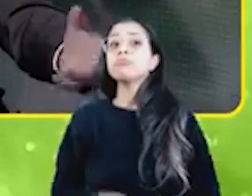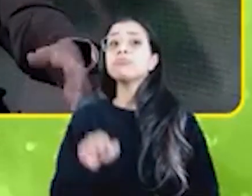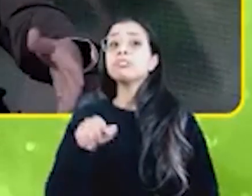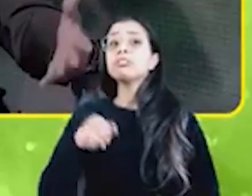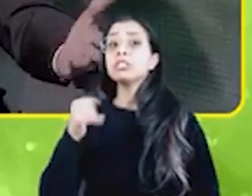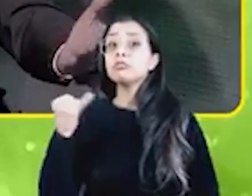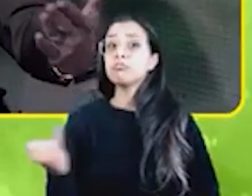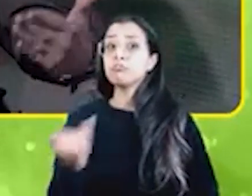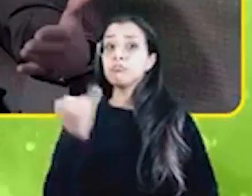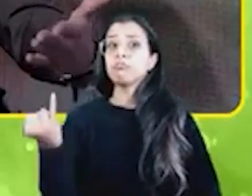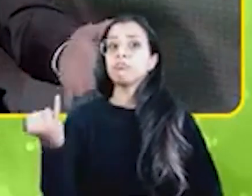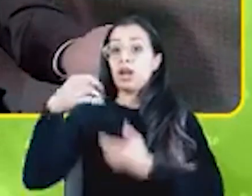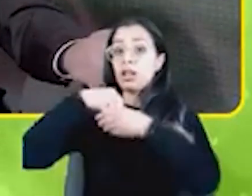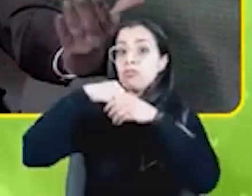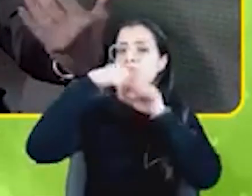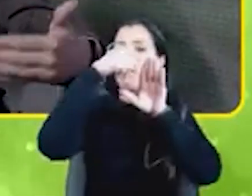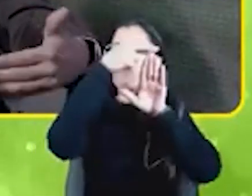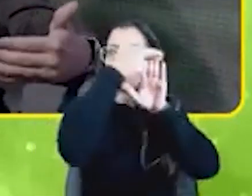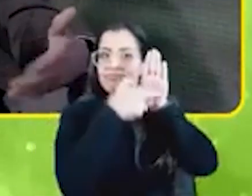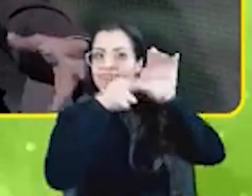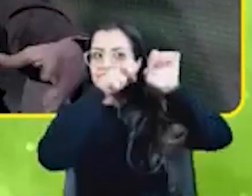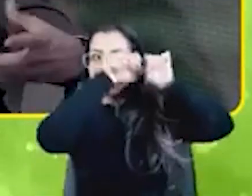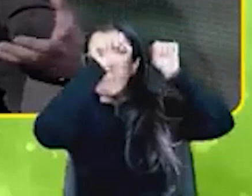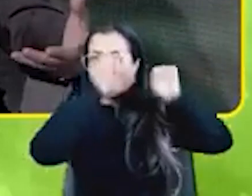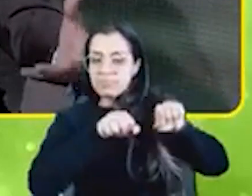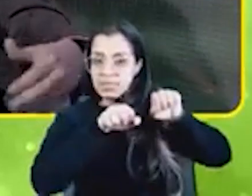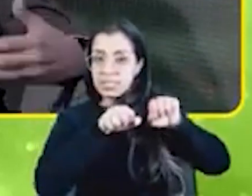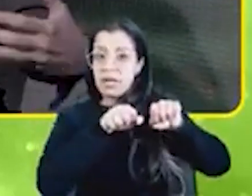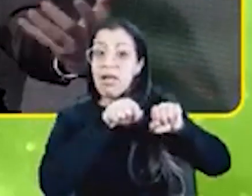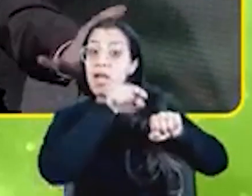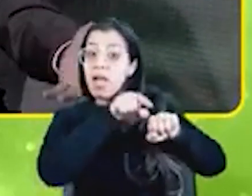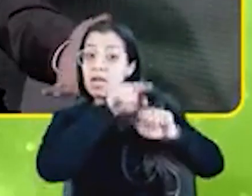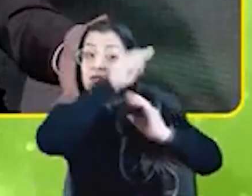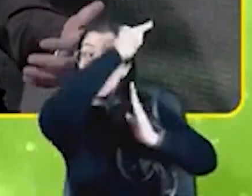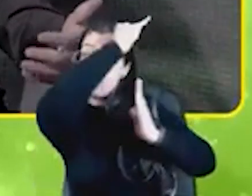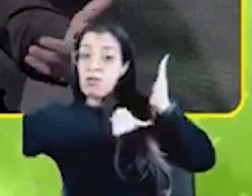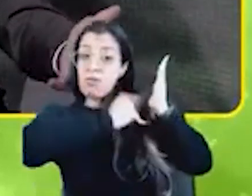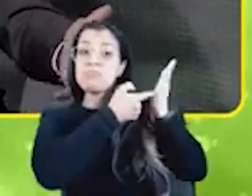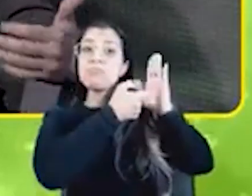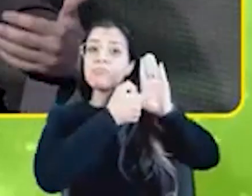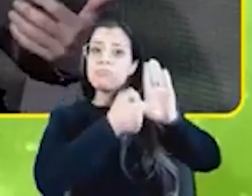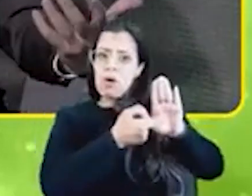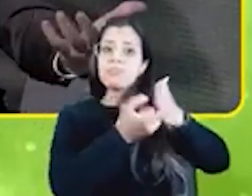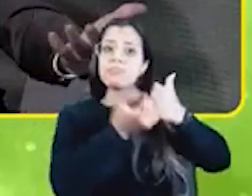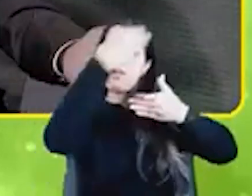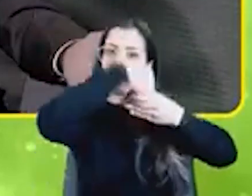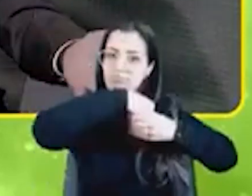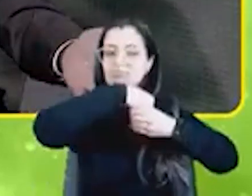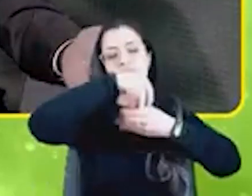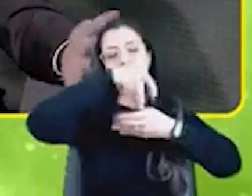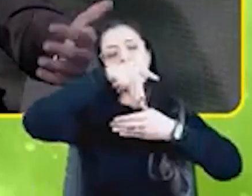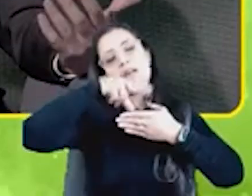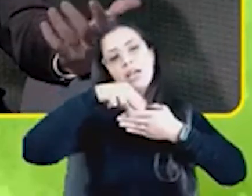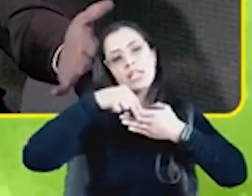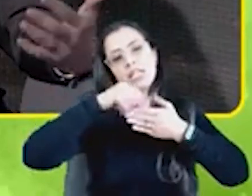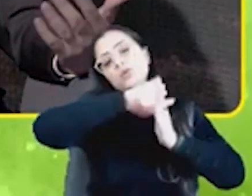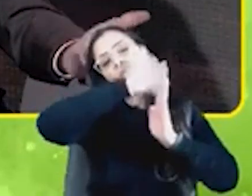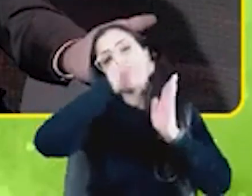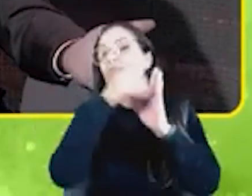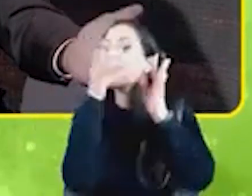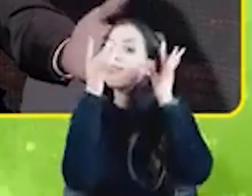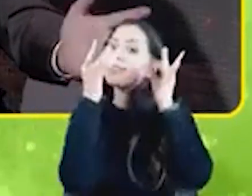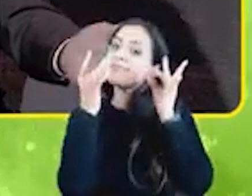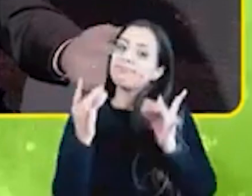diretrizes este documento traz em anexo um plano bastante robusto detalhando toda a operacionalização do